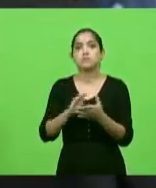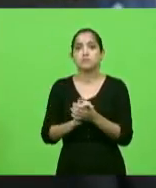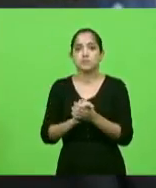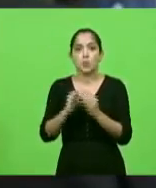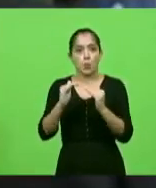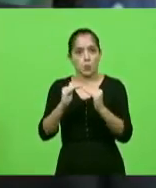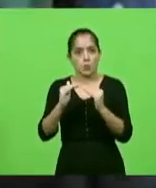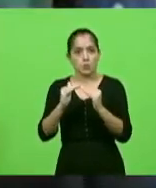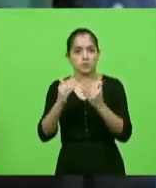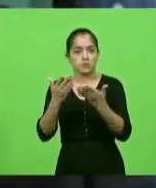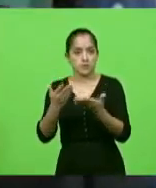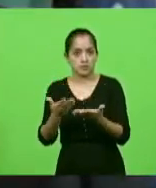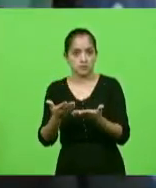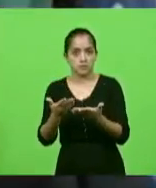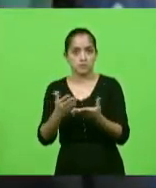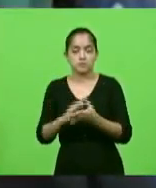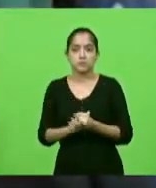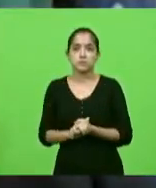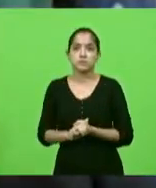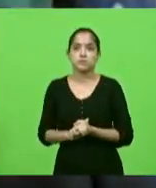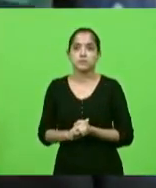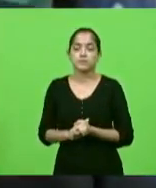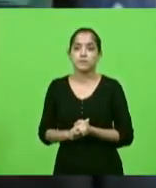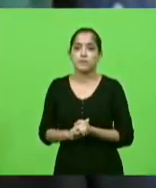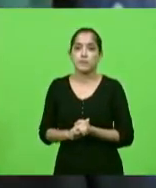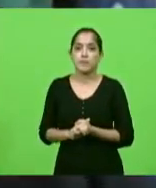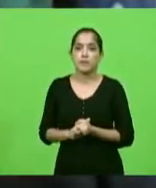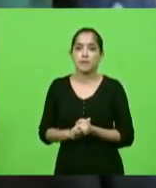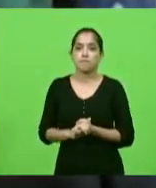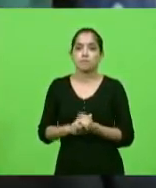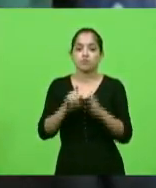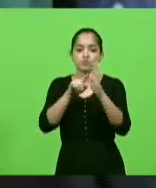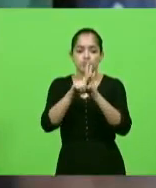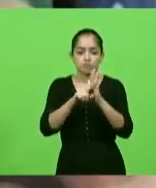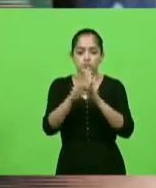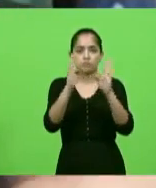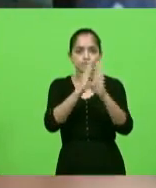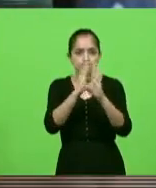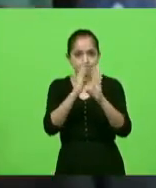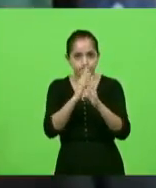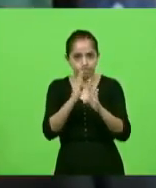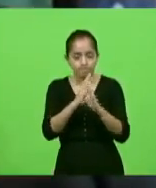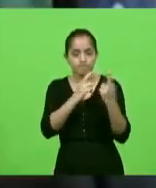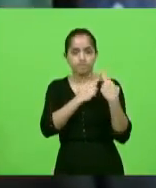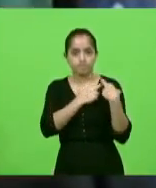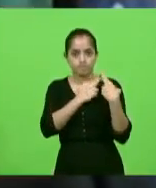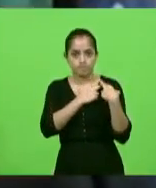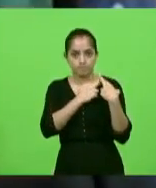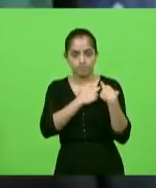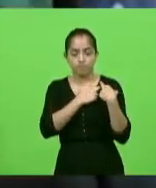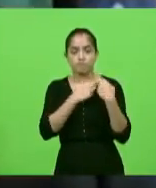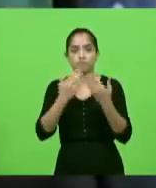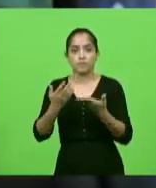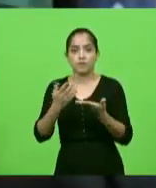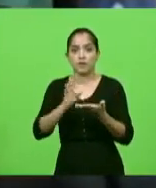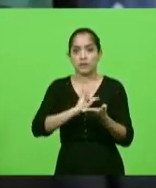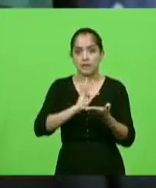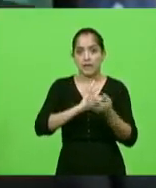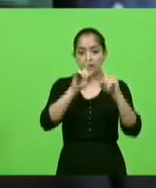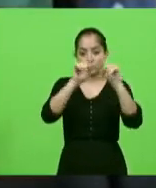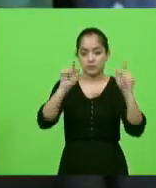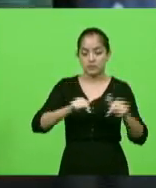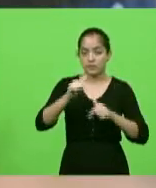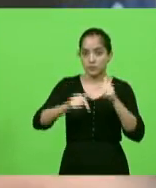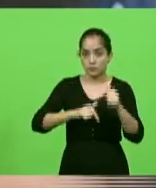para a infração penal fecho a apuração EA transmissão da responsabilidade apenas e